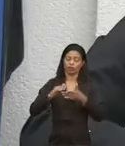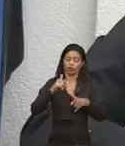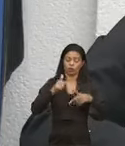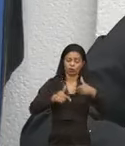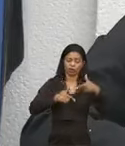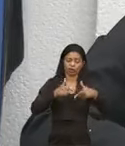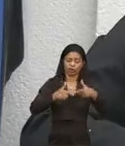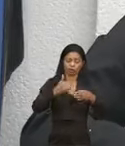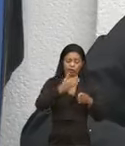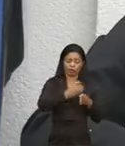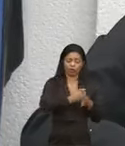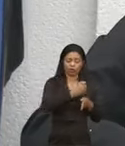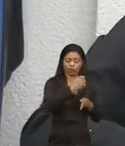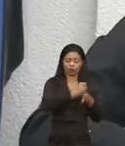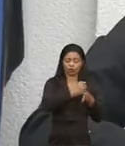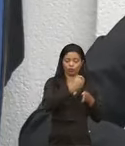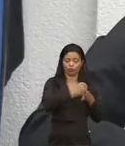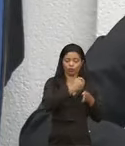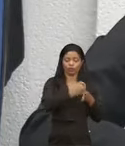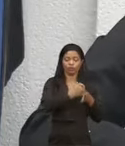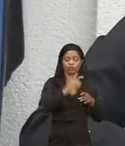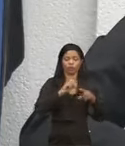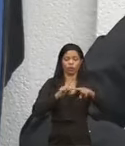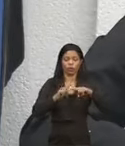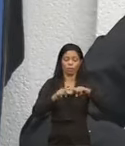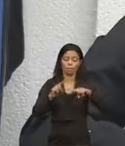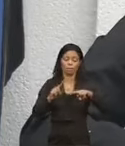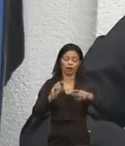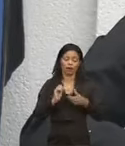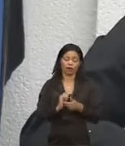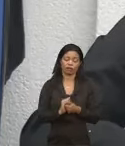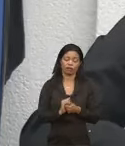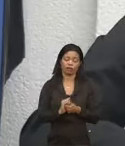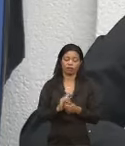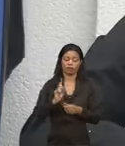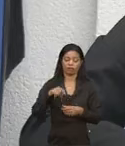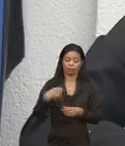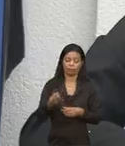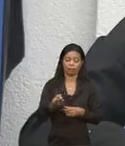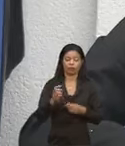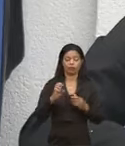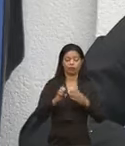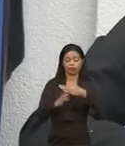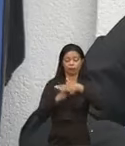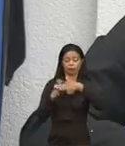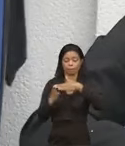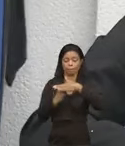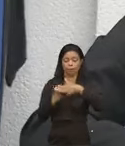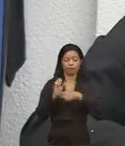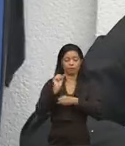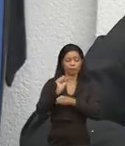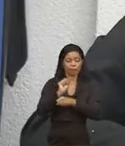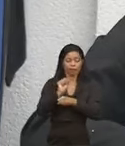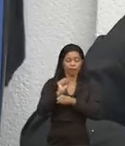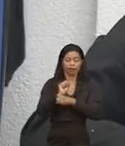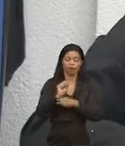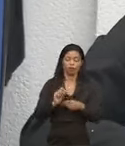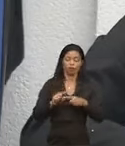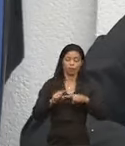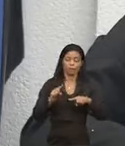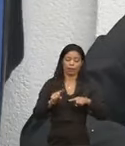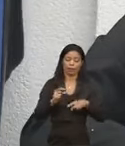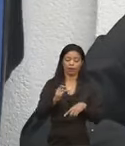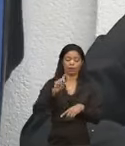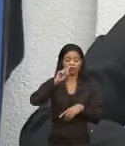do contrato, mas a notícia boa é que no dia 6 de novembro recente, a nova licitação aconteceu e